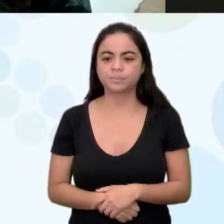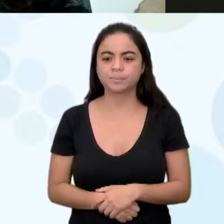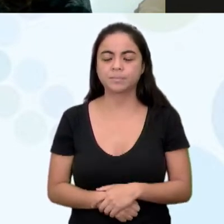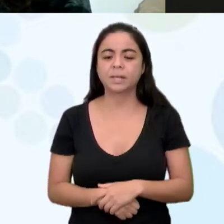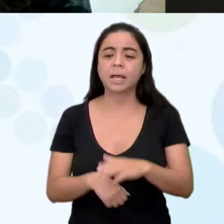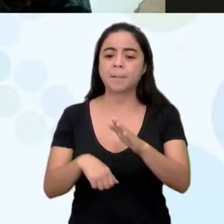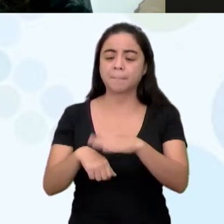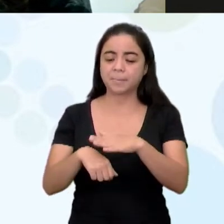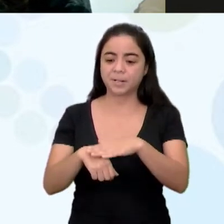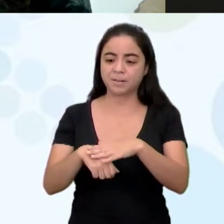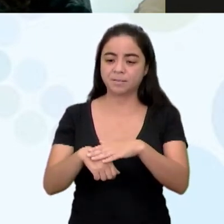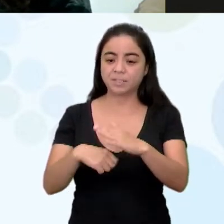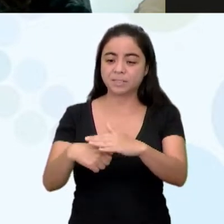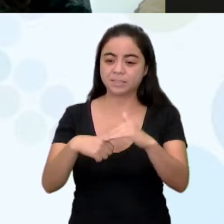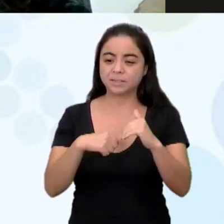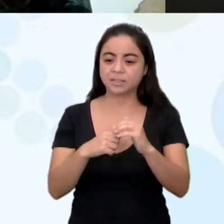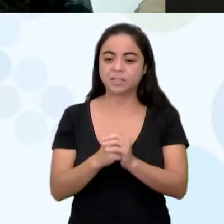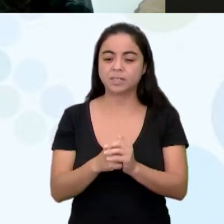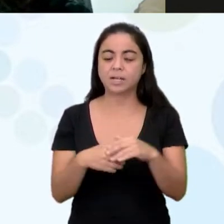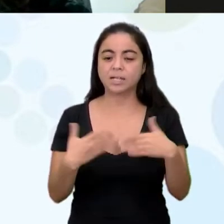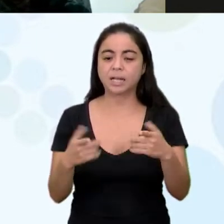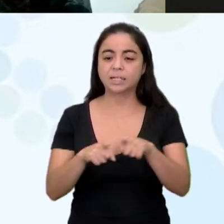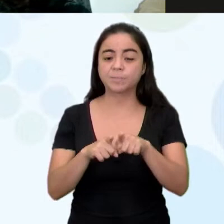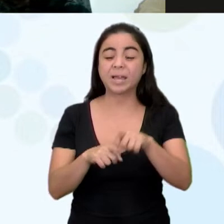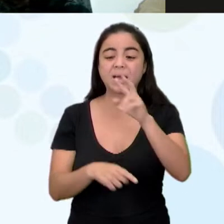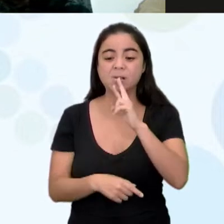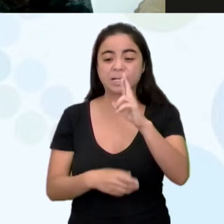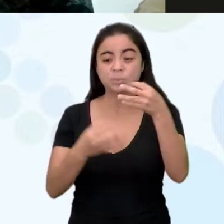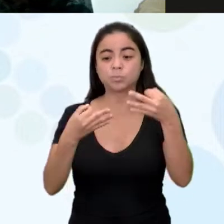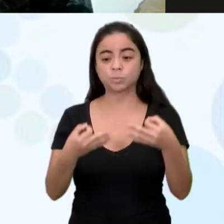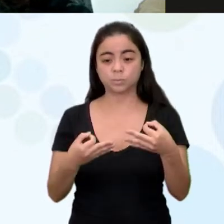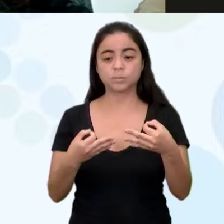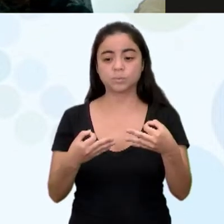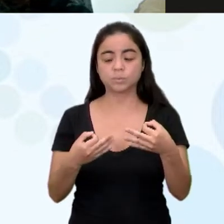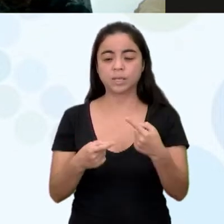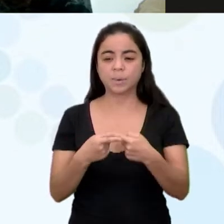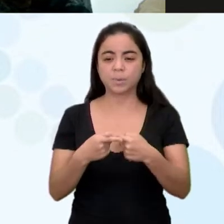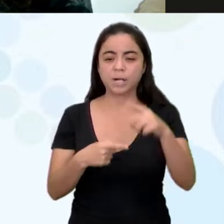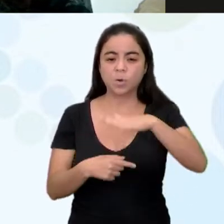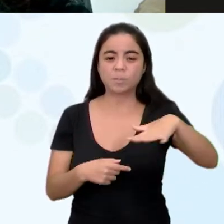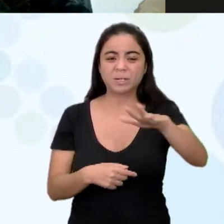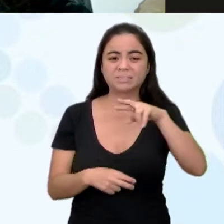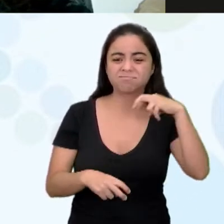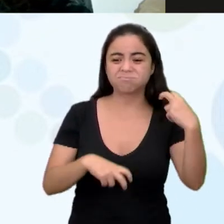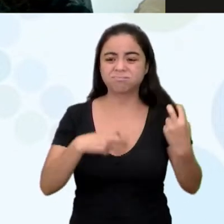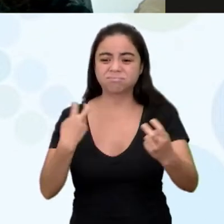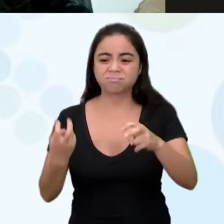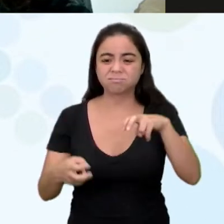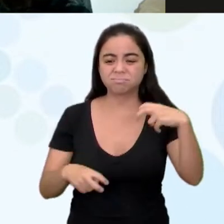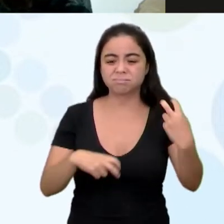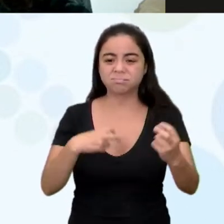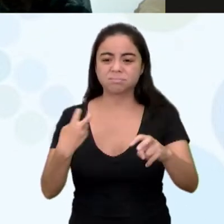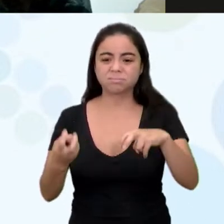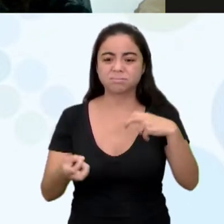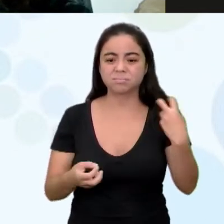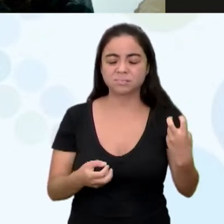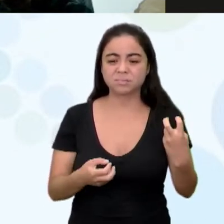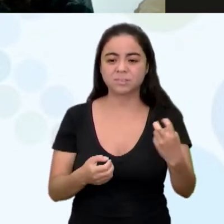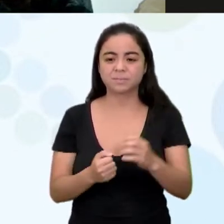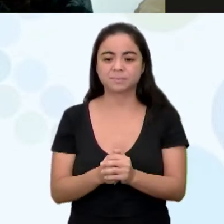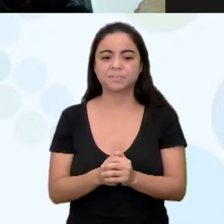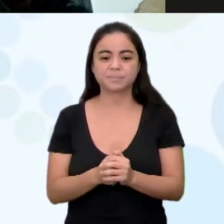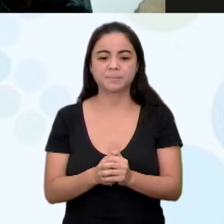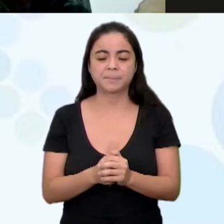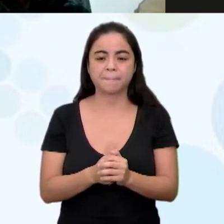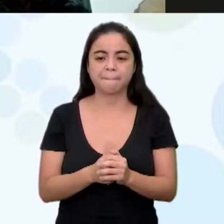fazer caixões, e seria como se isso fosse a única justificativa, porque, enfim, tu tem um ambiente de morte, seja um ambiente de morte da floresta, seja um ambiente